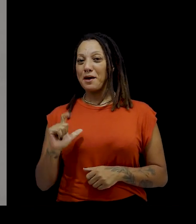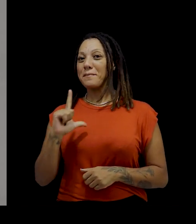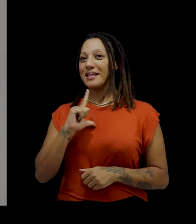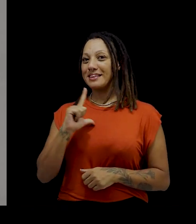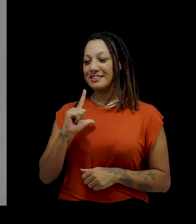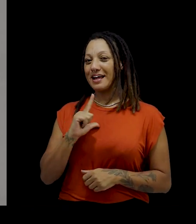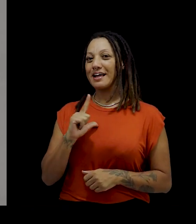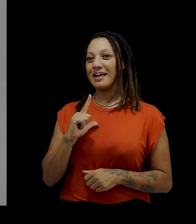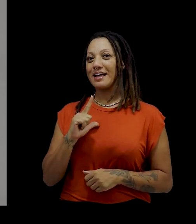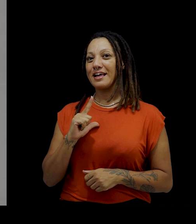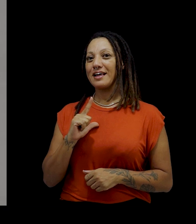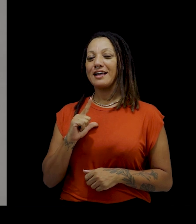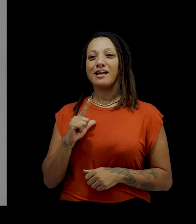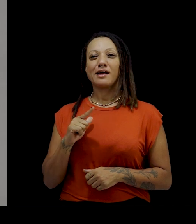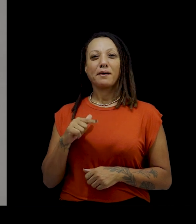essa que é mais